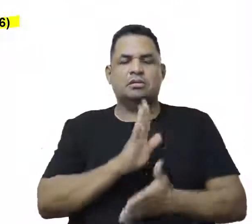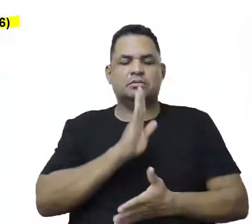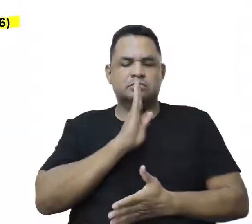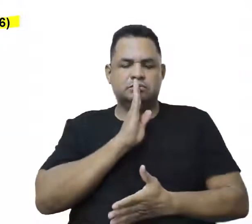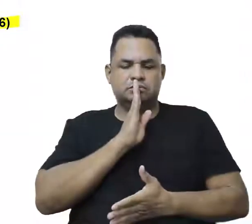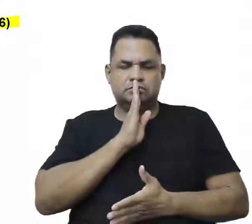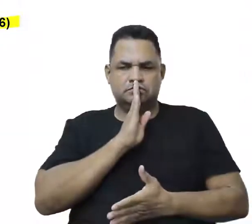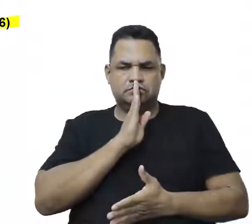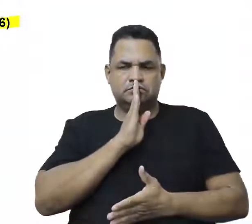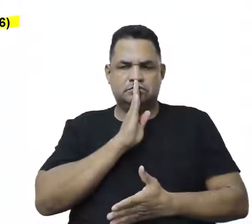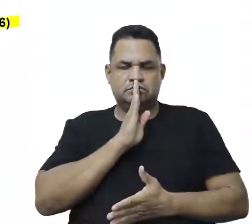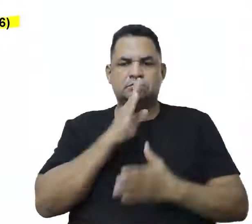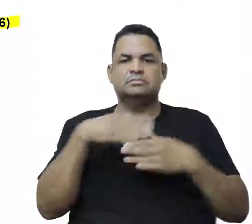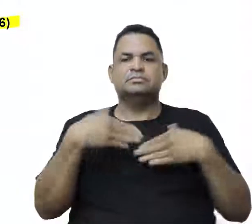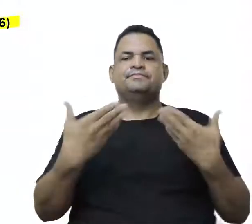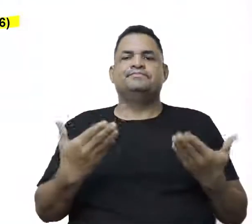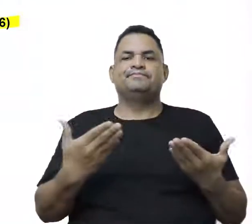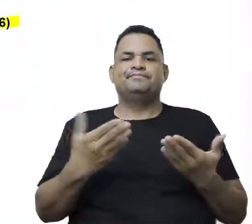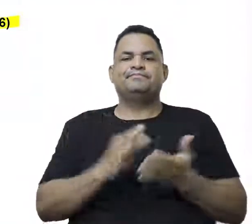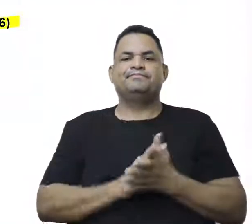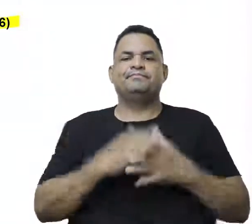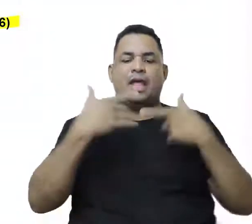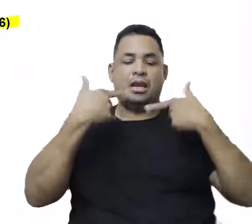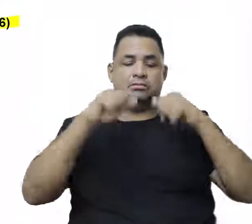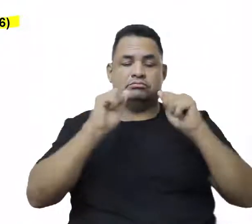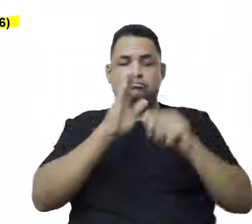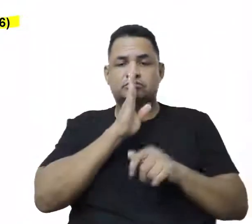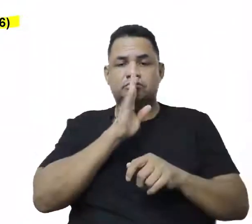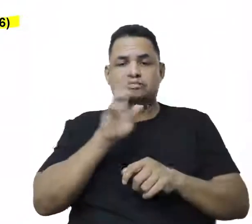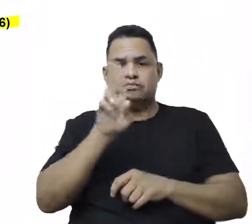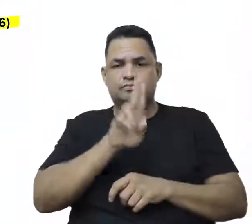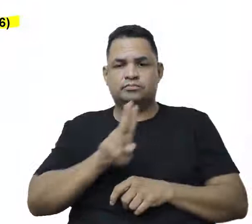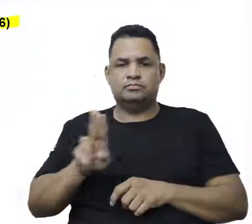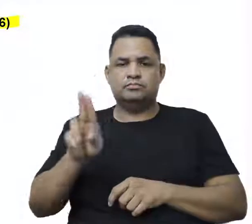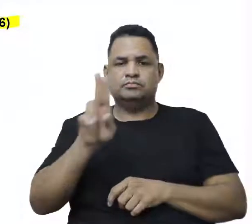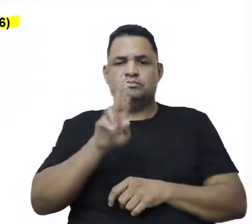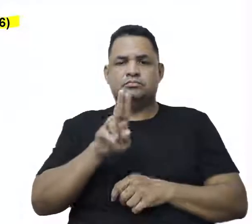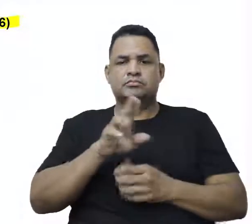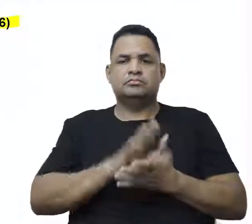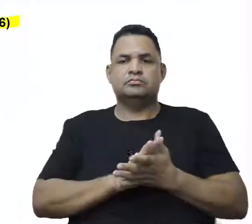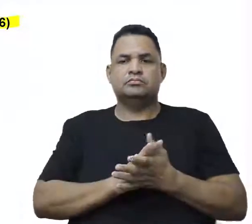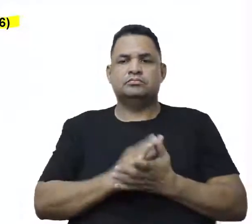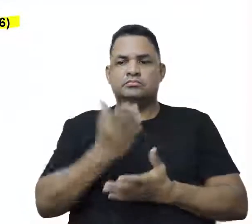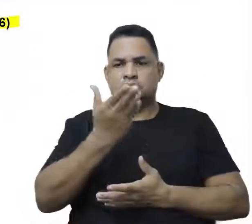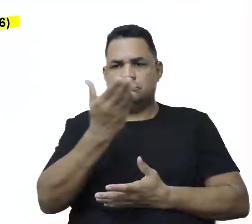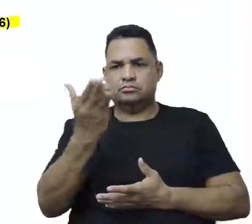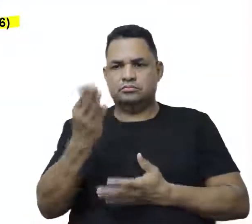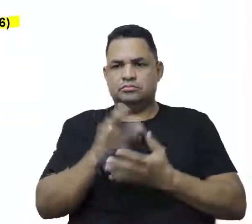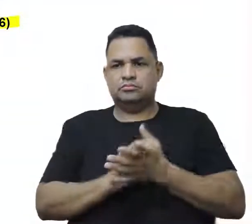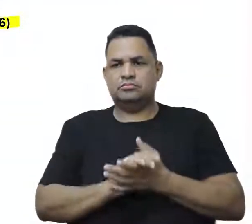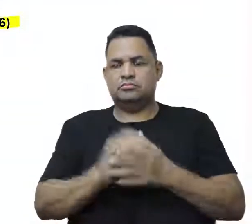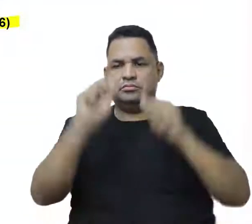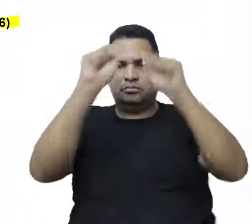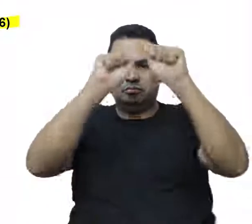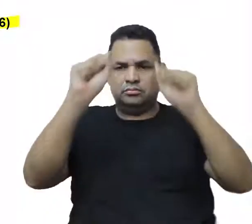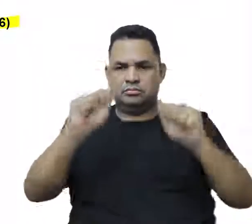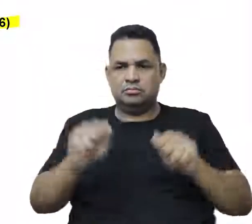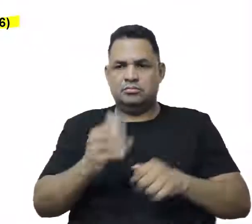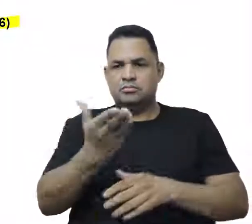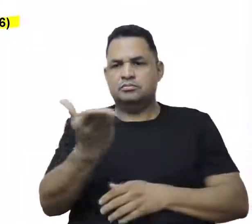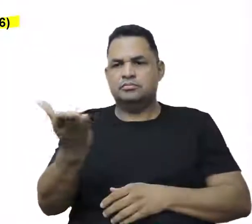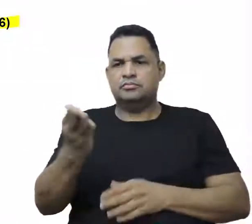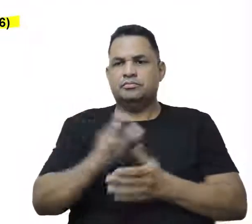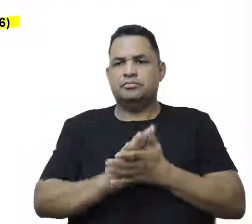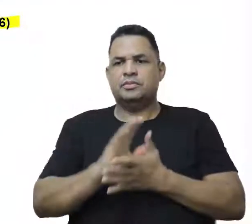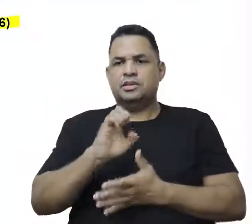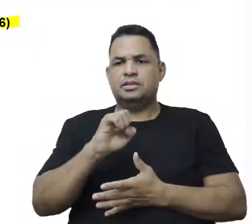silenciosa. E essa linguagem silenciosa, ele utiliza no livro uma esfinge, que é a esfinge querube. E